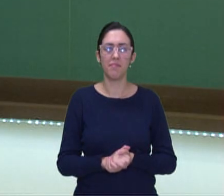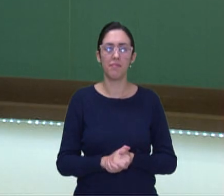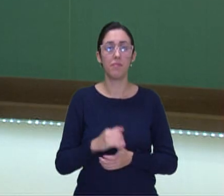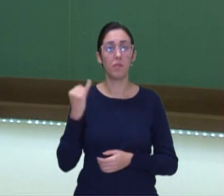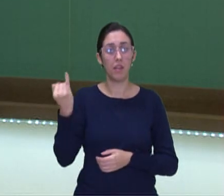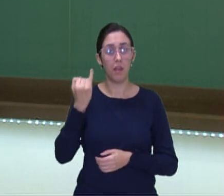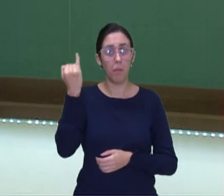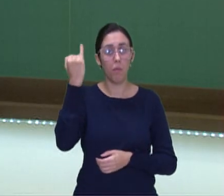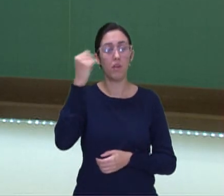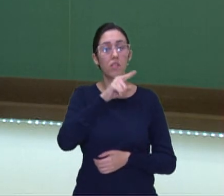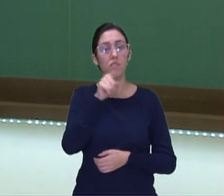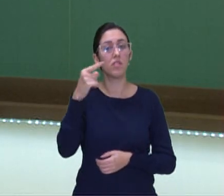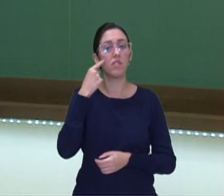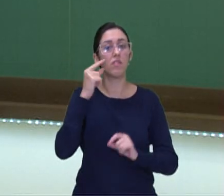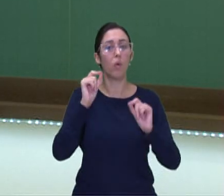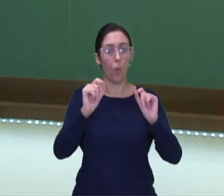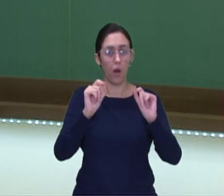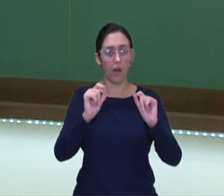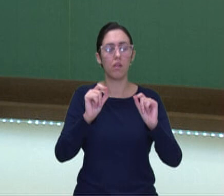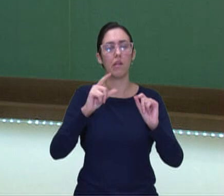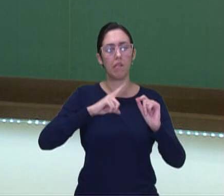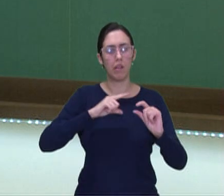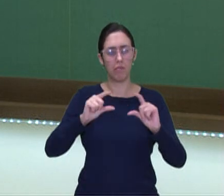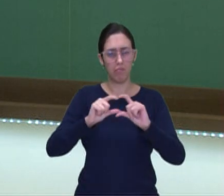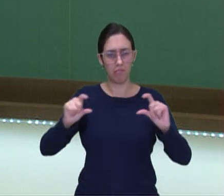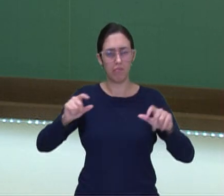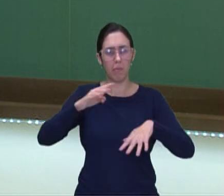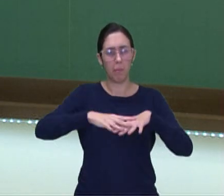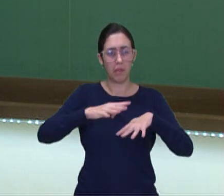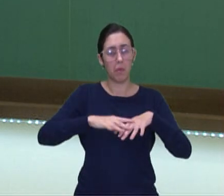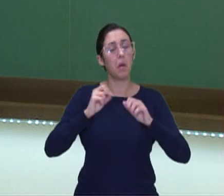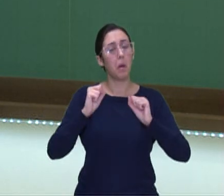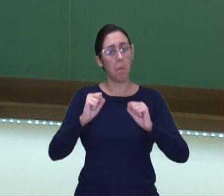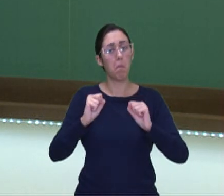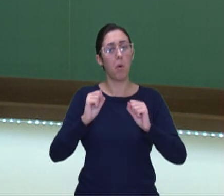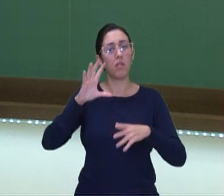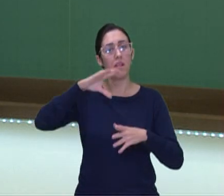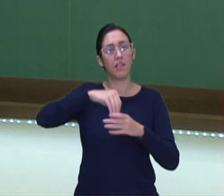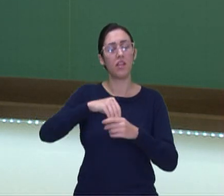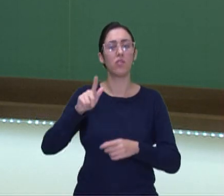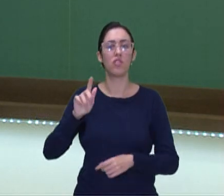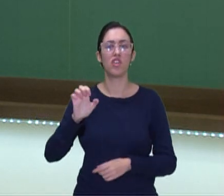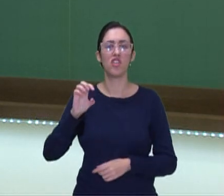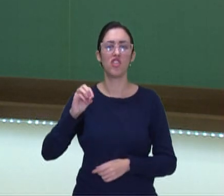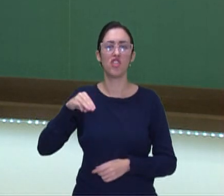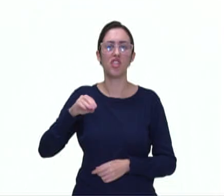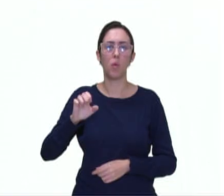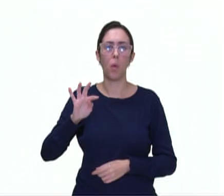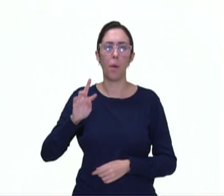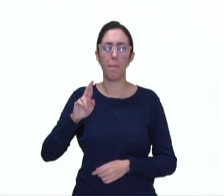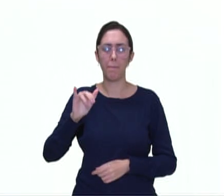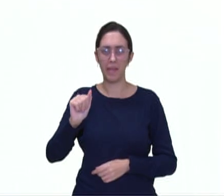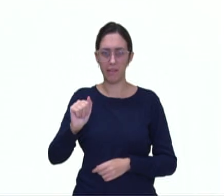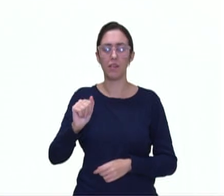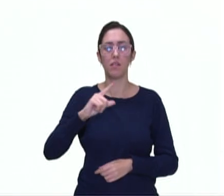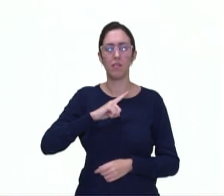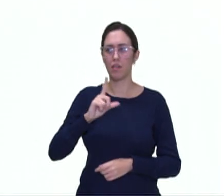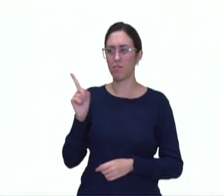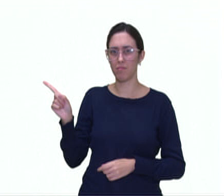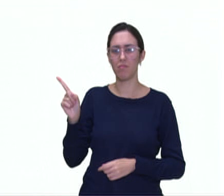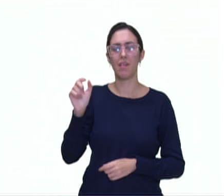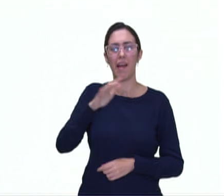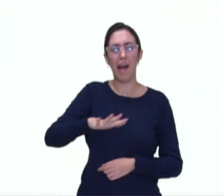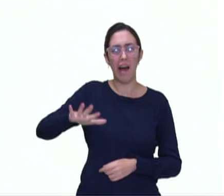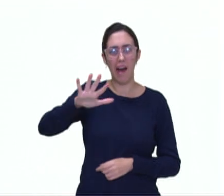Importante você pensar o seguinte, as expressões algébricas, elas podem aparecer também em geometria. Dá uma olhadinha, ó. A área de um retângulo equivale ao quê? Ao produto